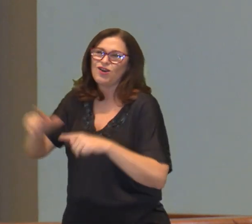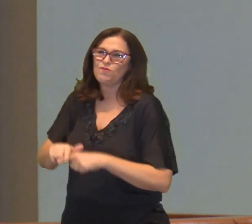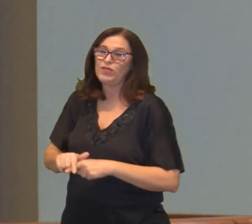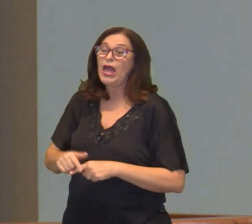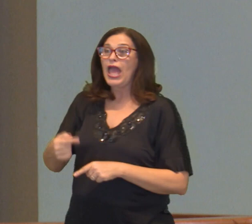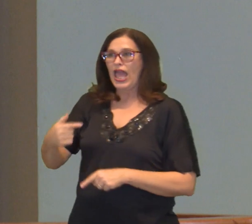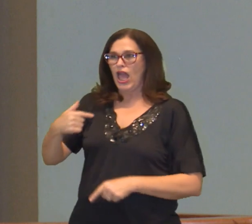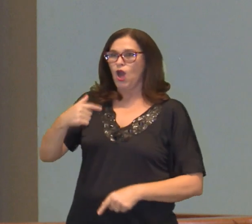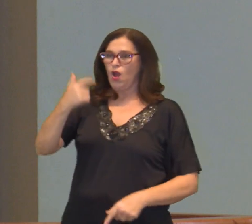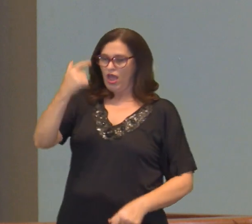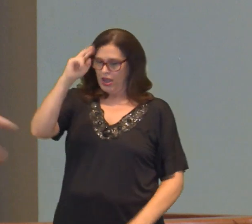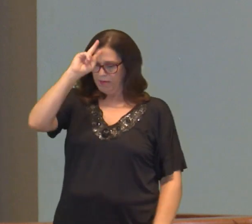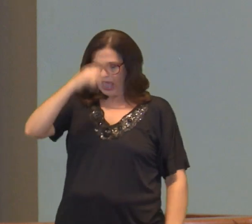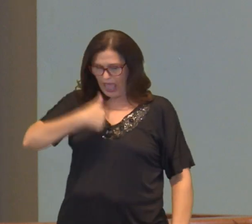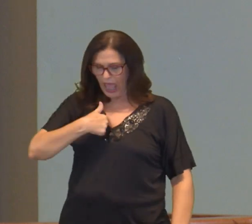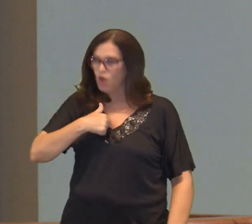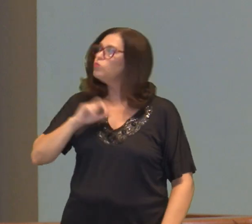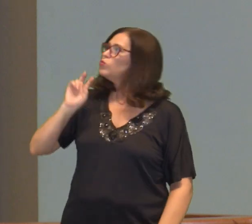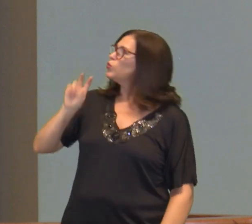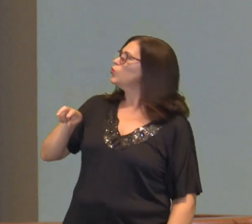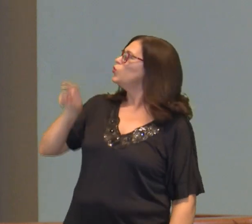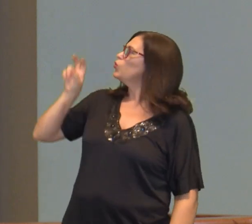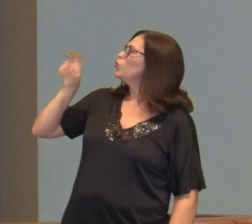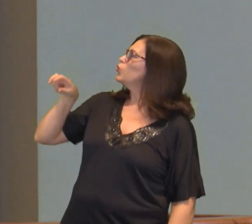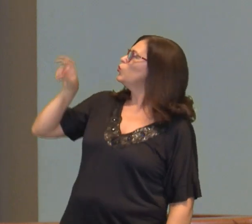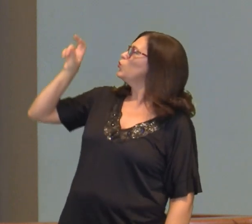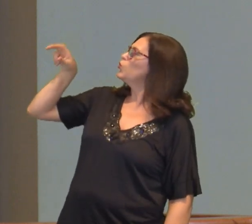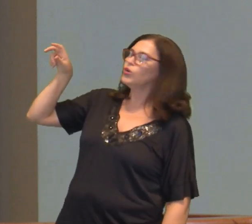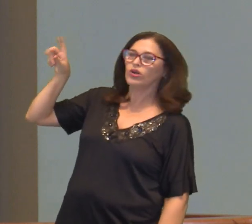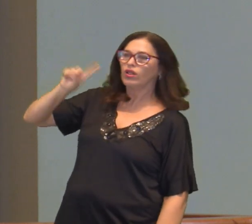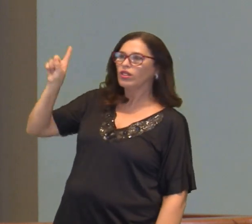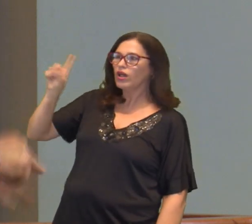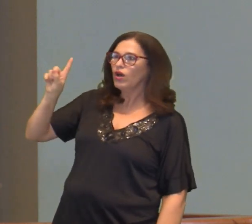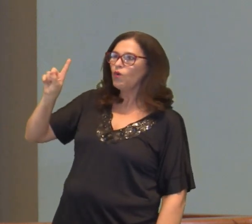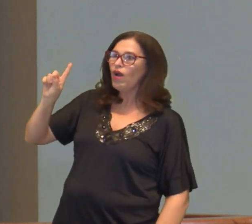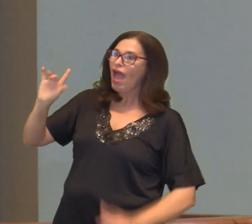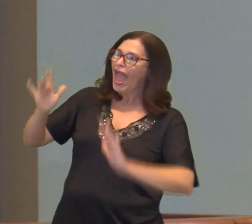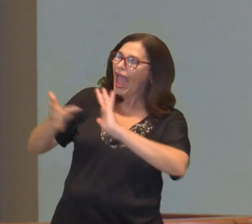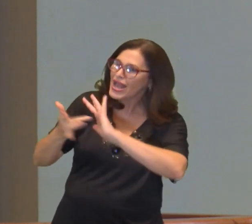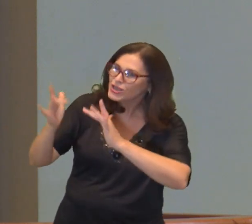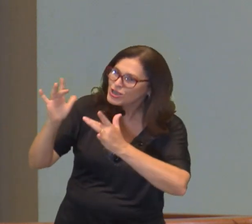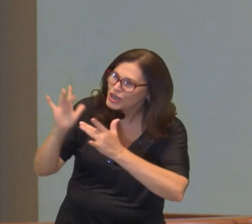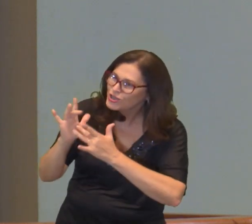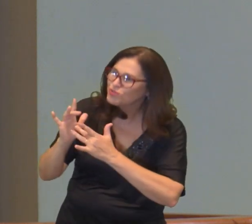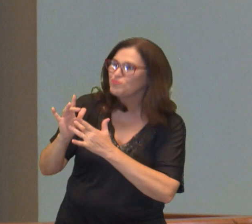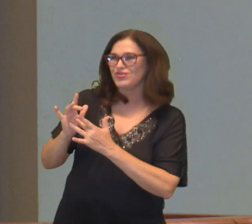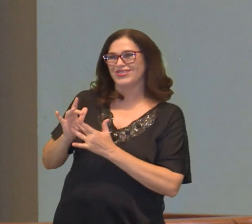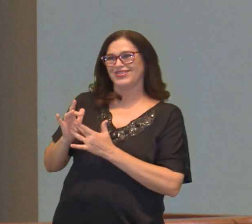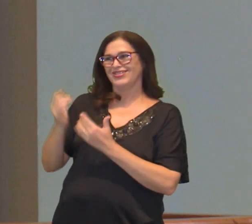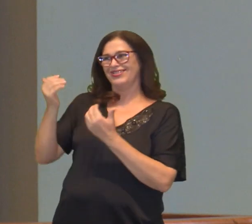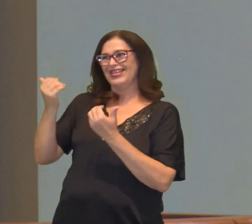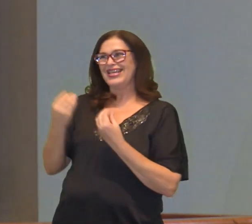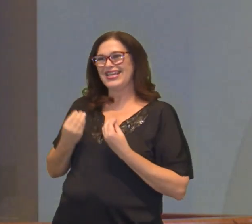A fé em Jesus é em Jesus, não é em Jesus e mais alguma coisa.